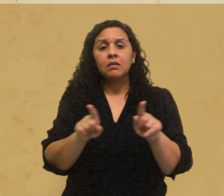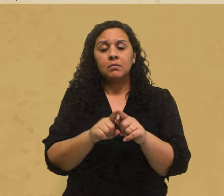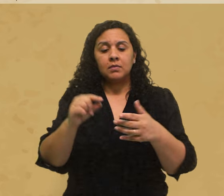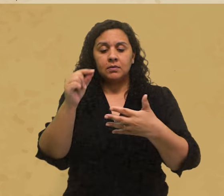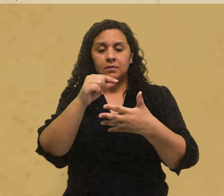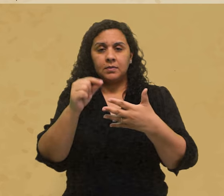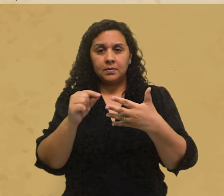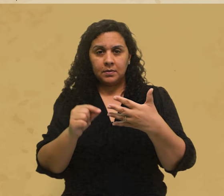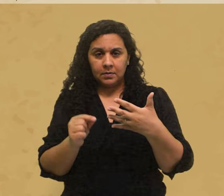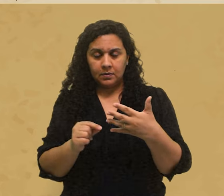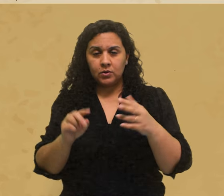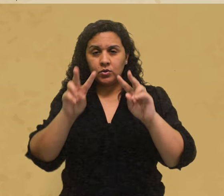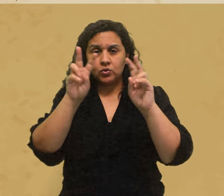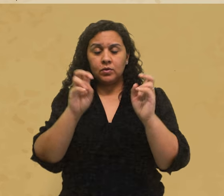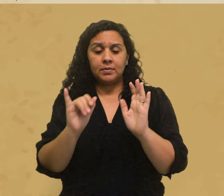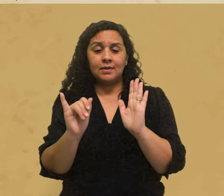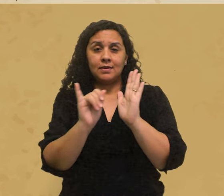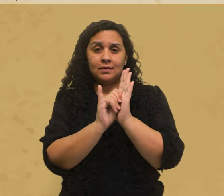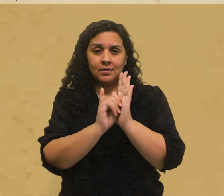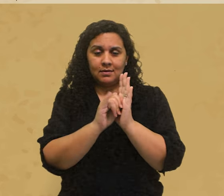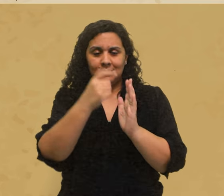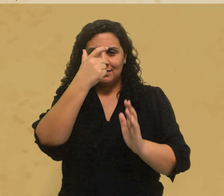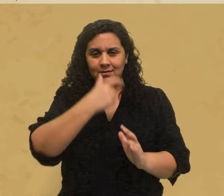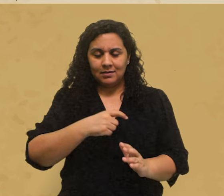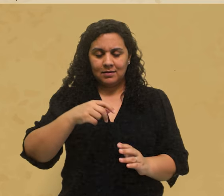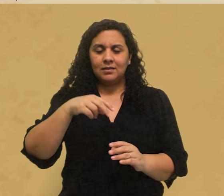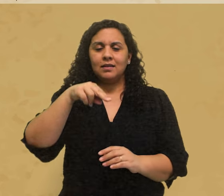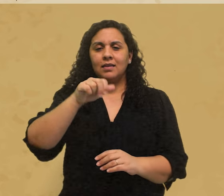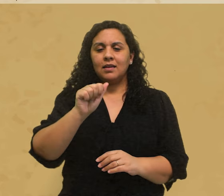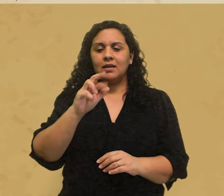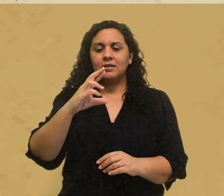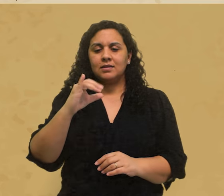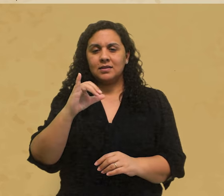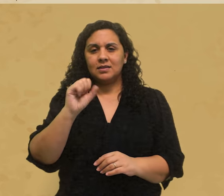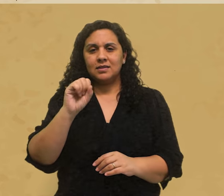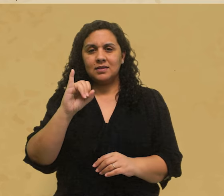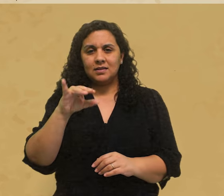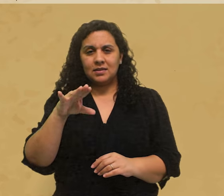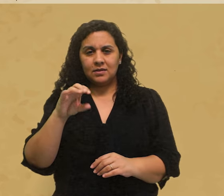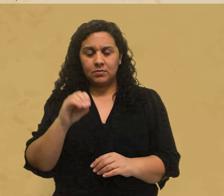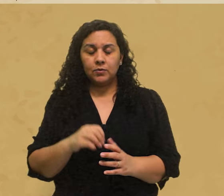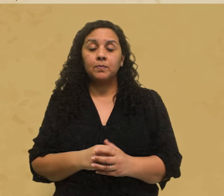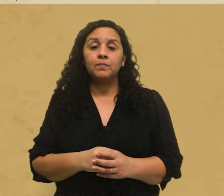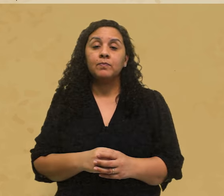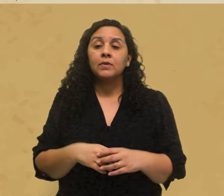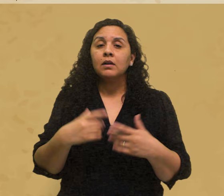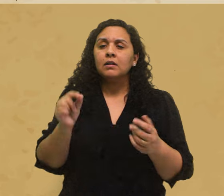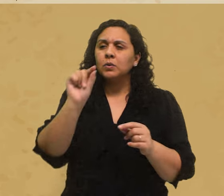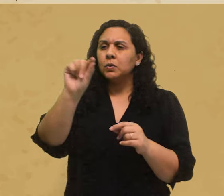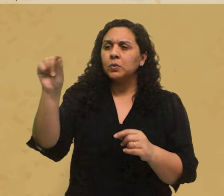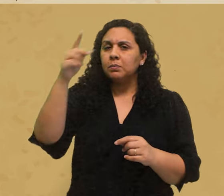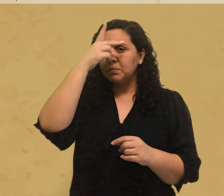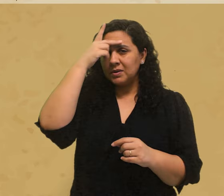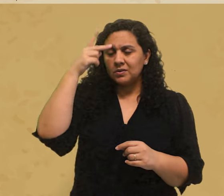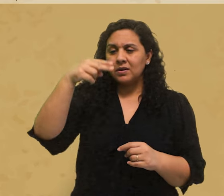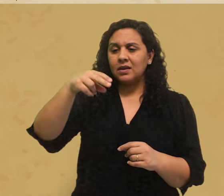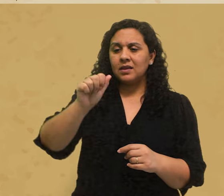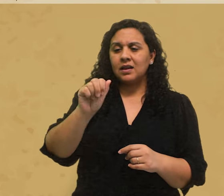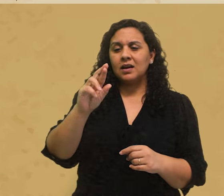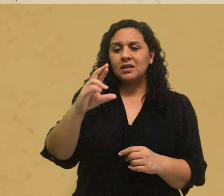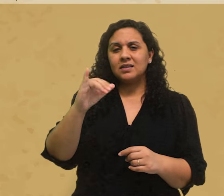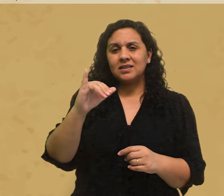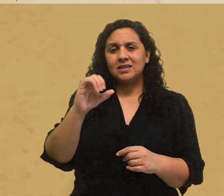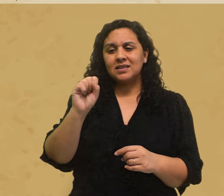As questões da identidade no narcisismo. Dessa forma, os narcisistas,